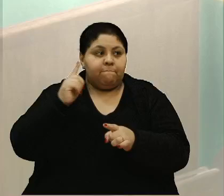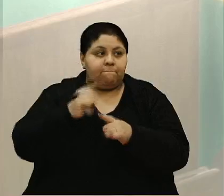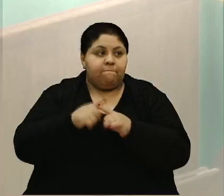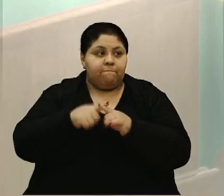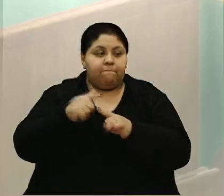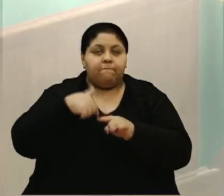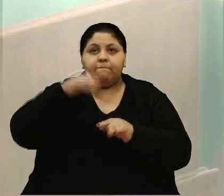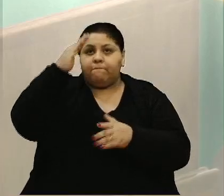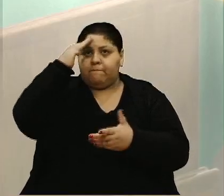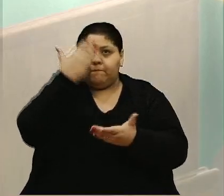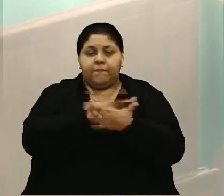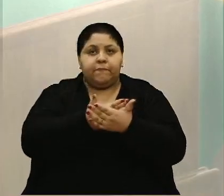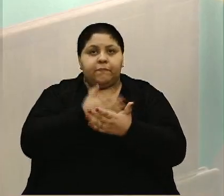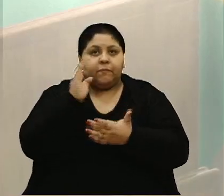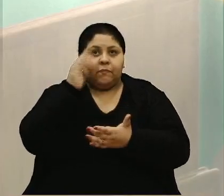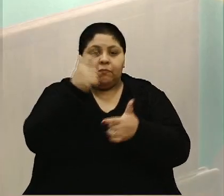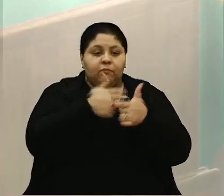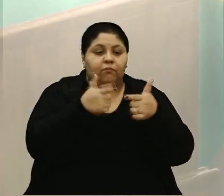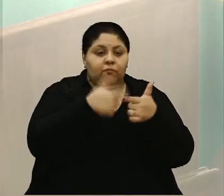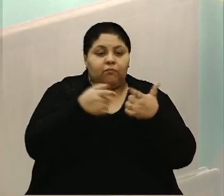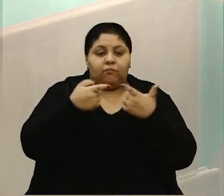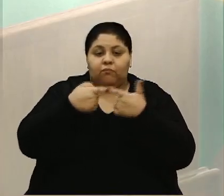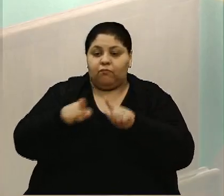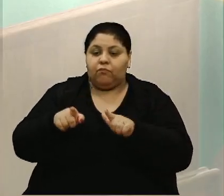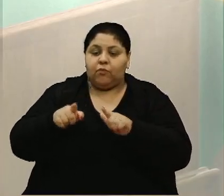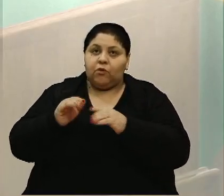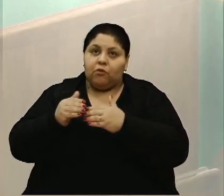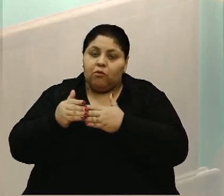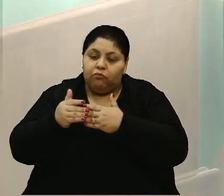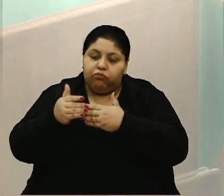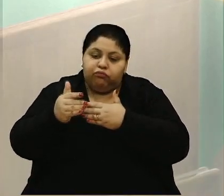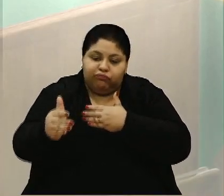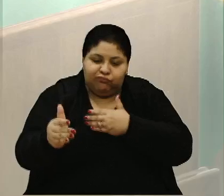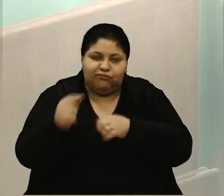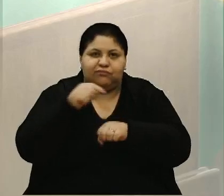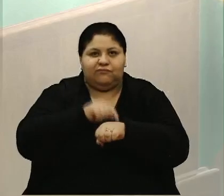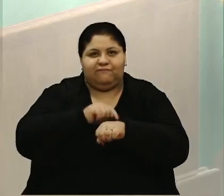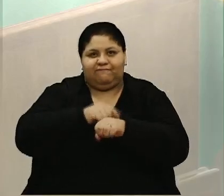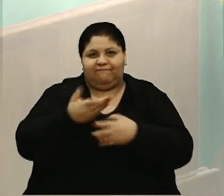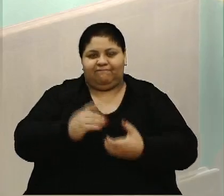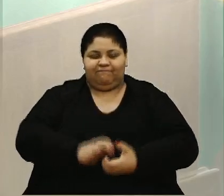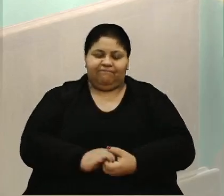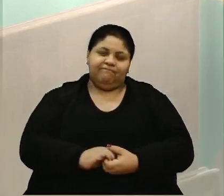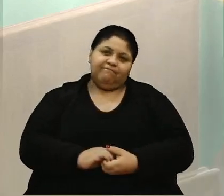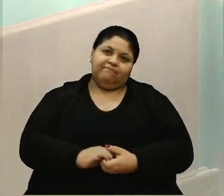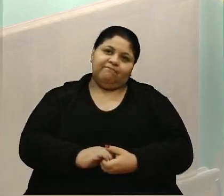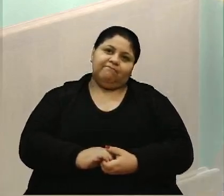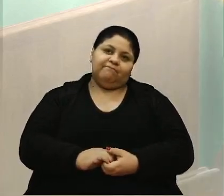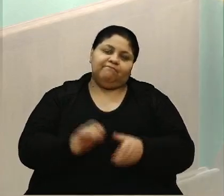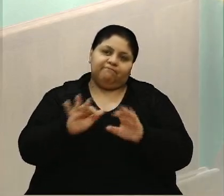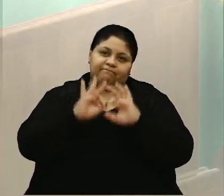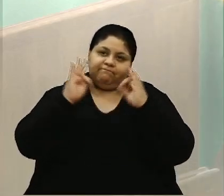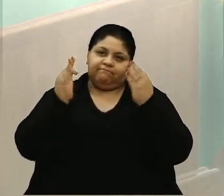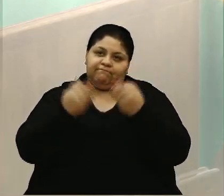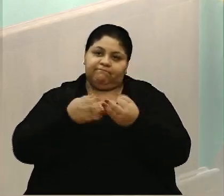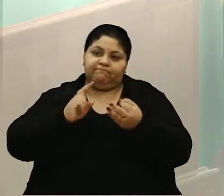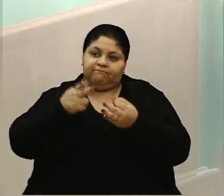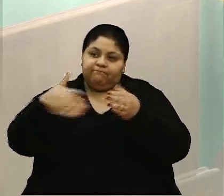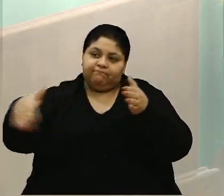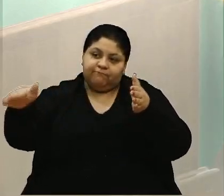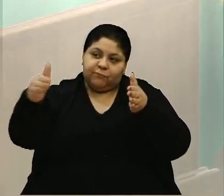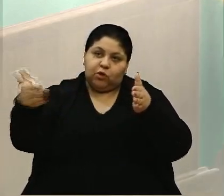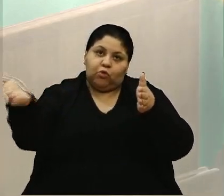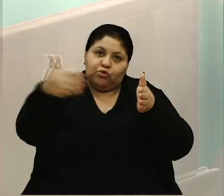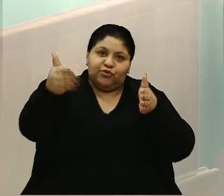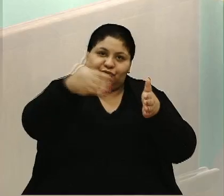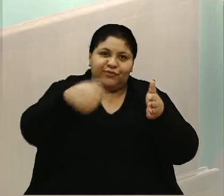certeza que vai resolver o problema, mas vai ser a um longo prazo. E as famílias continuam chegando e